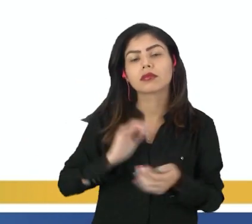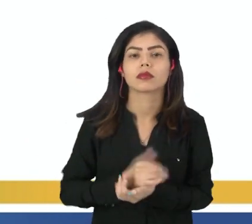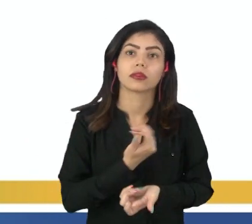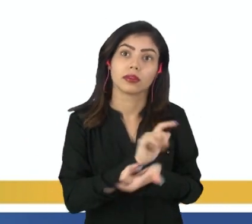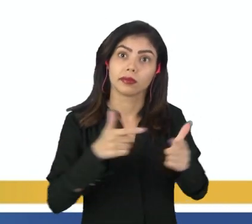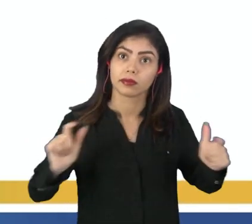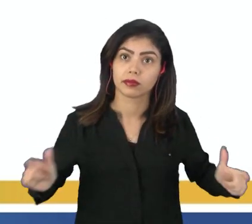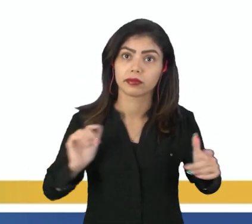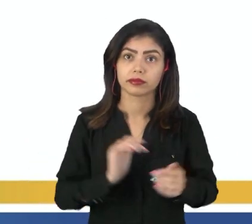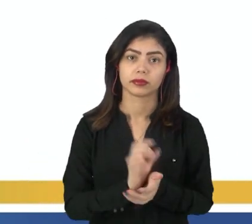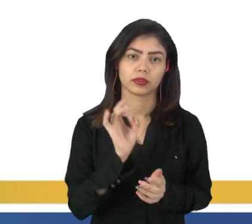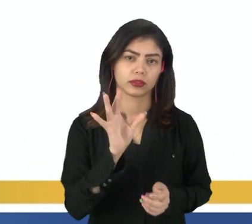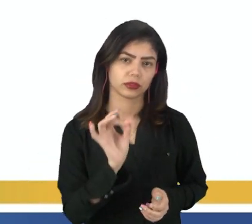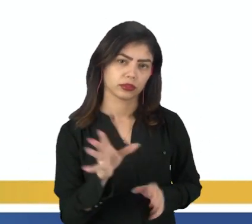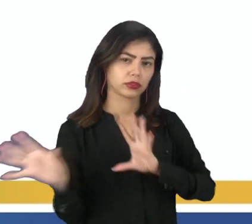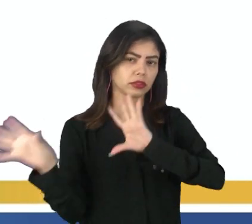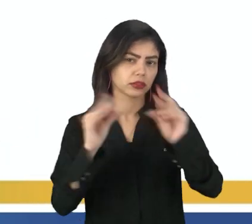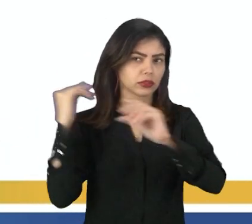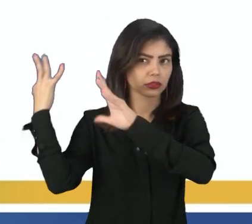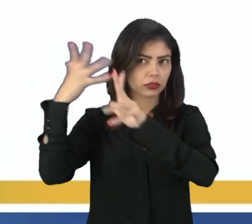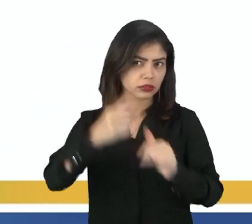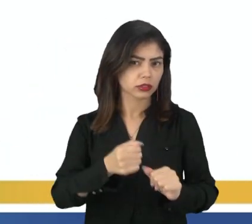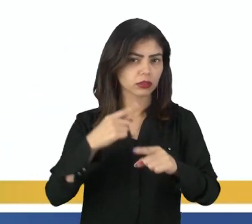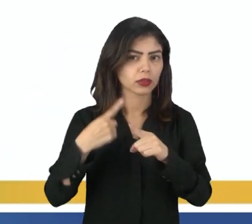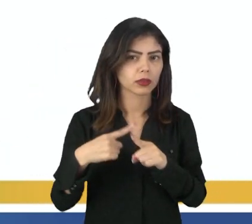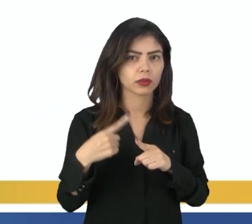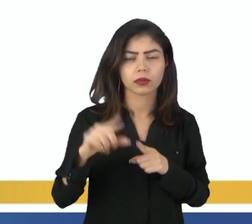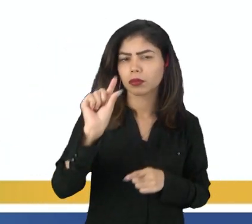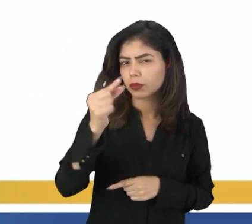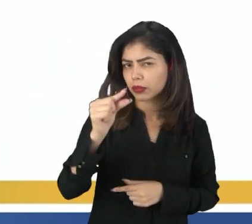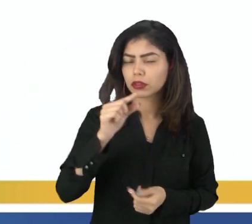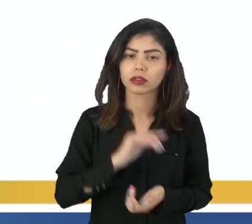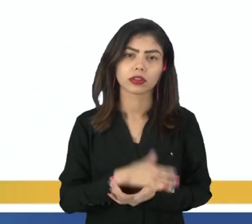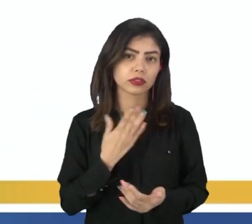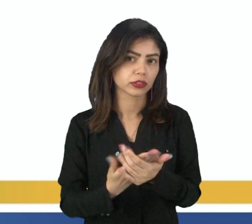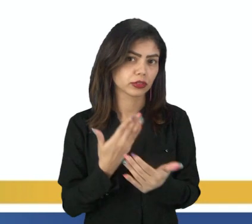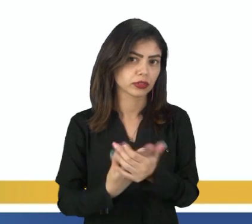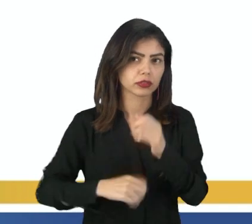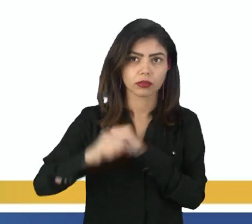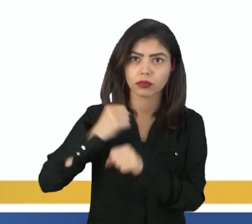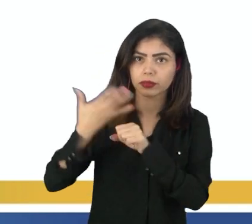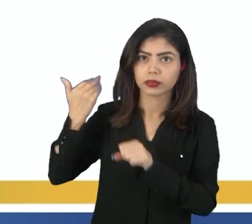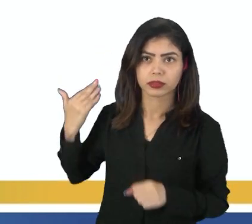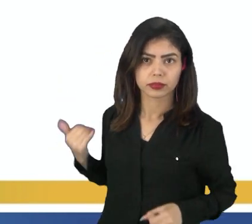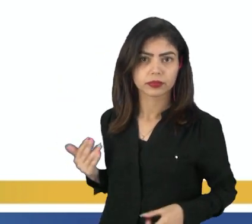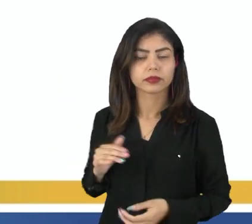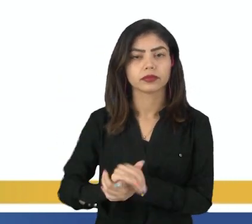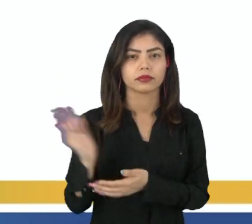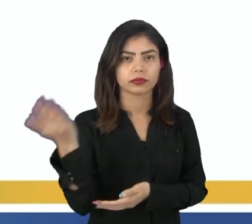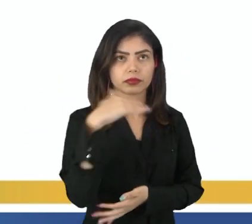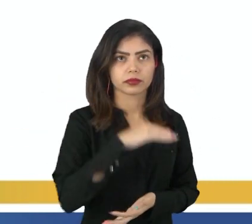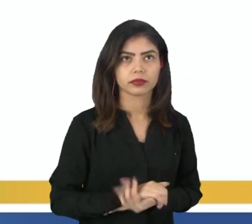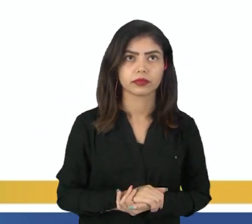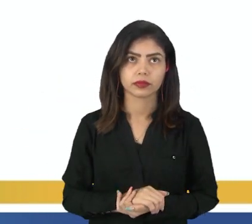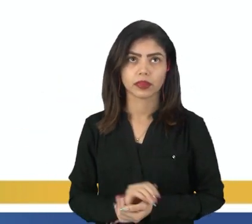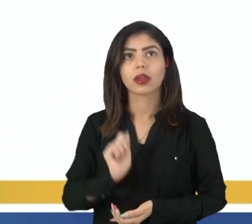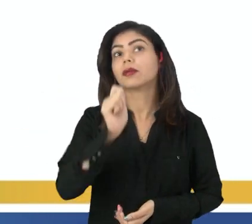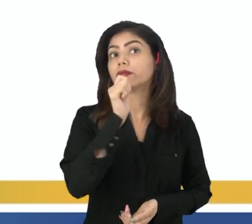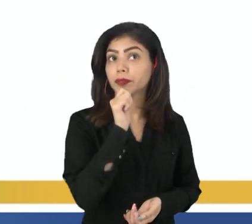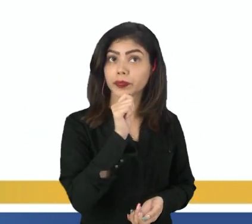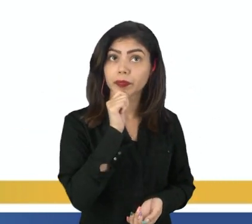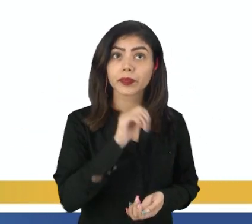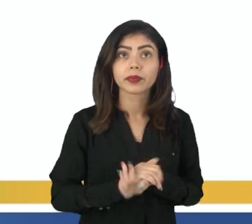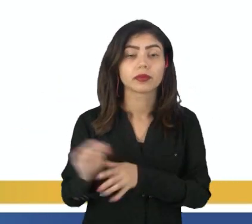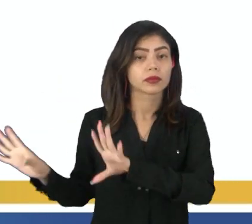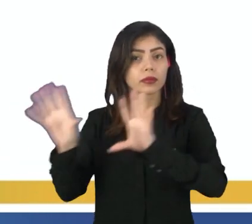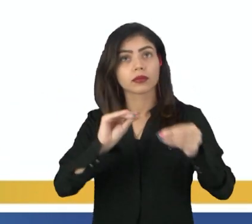muito ampla, apenas para dar um repeteco para você tentar recordar o que você estudou o ano passado. Mas vamos lá então. Além de trazerem